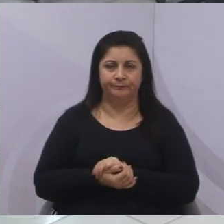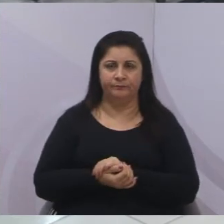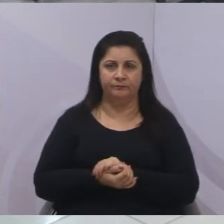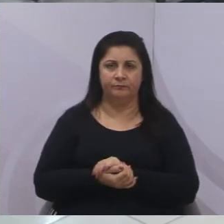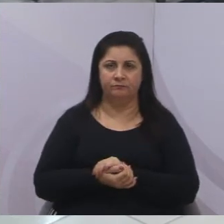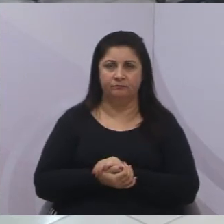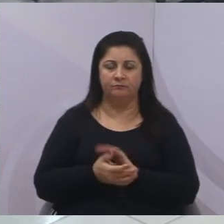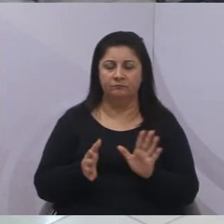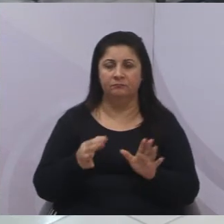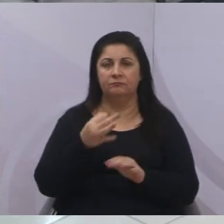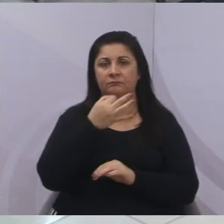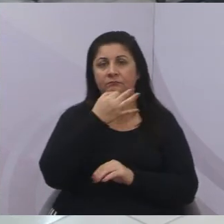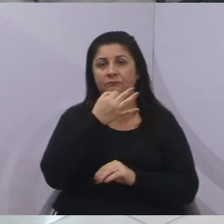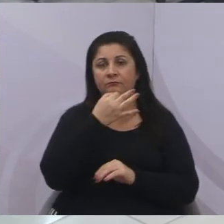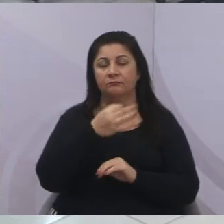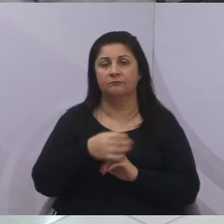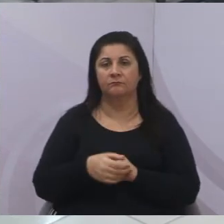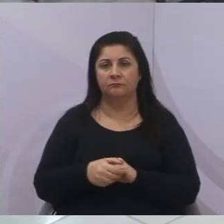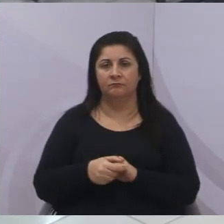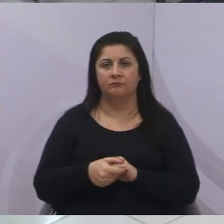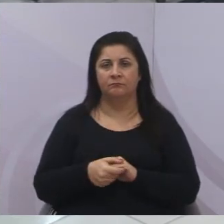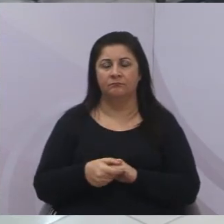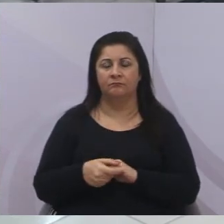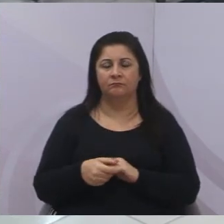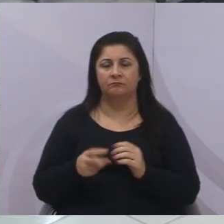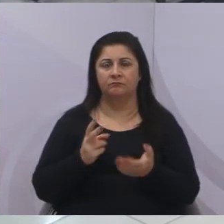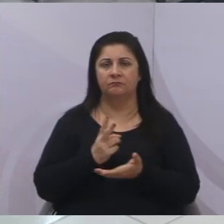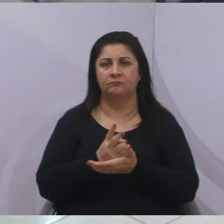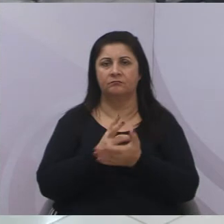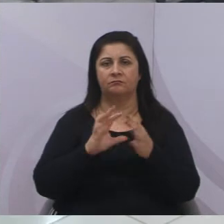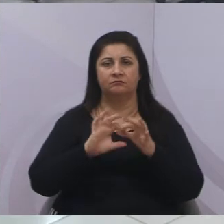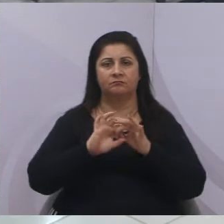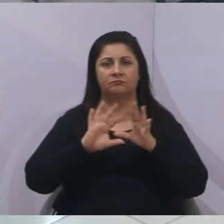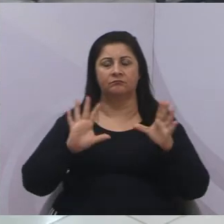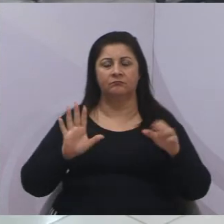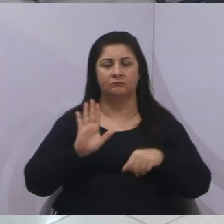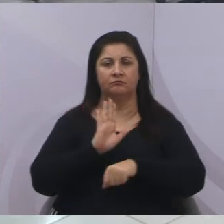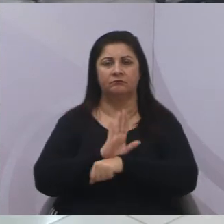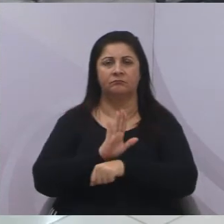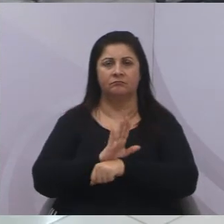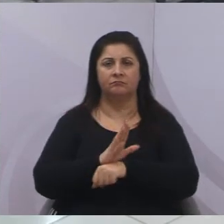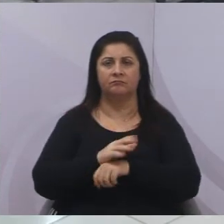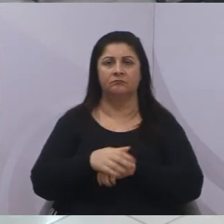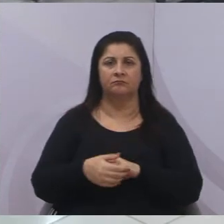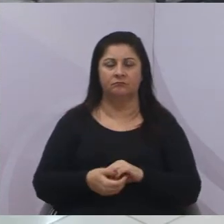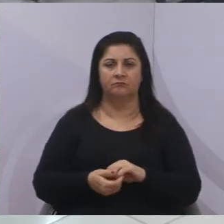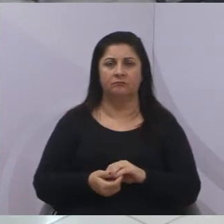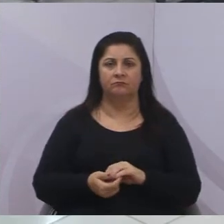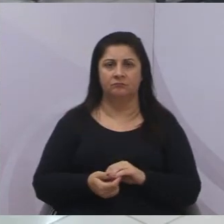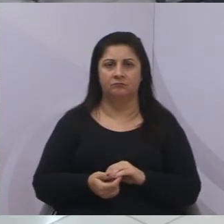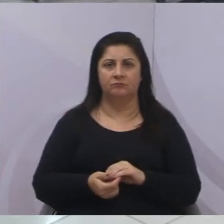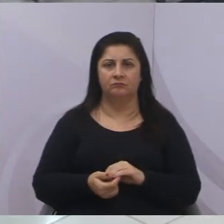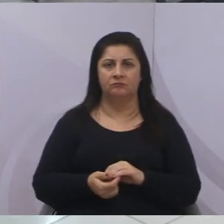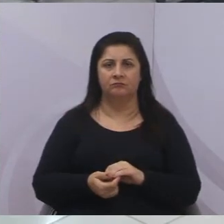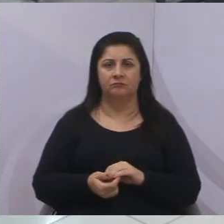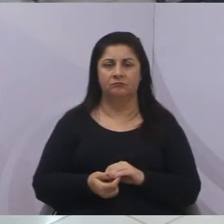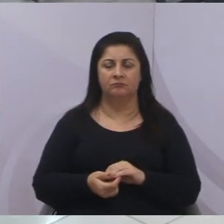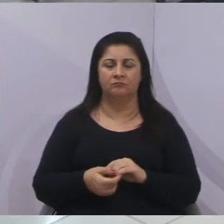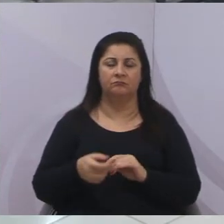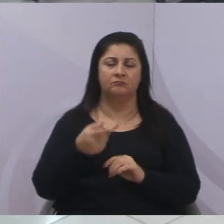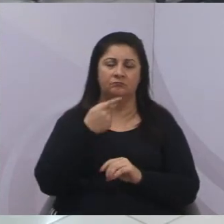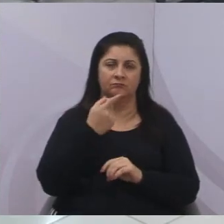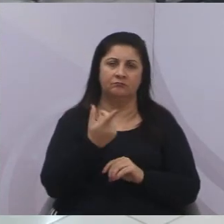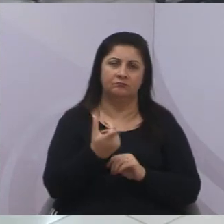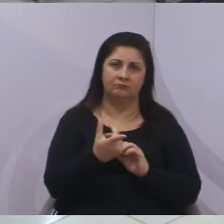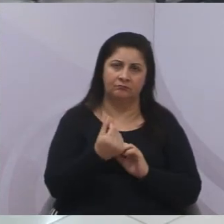essas colocações e fico sempre à disposição para poder ajudar. Citei aqui a questão das emendas.